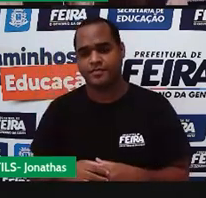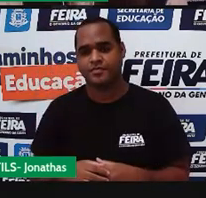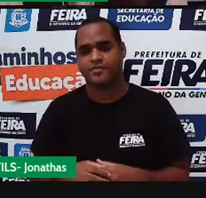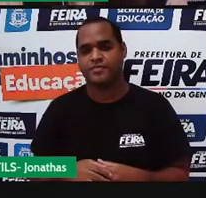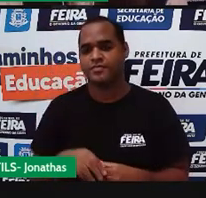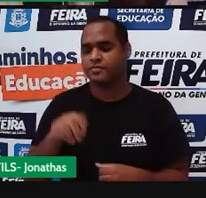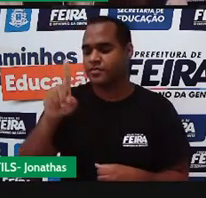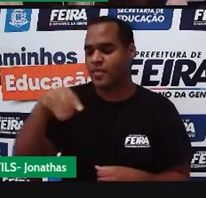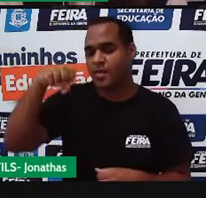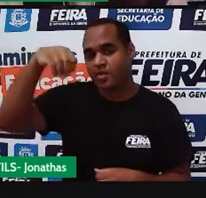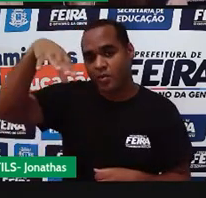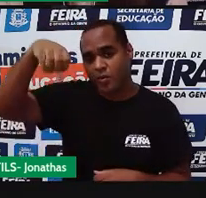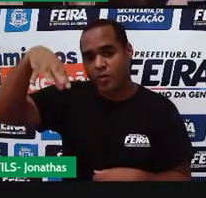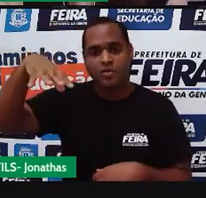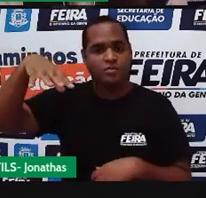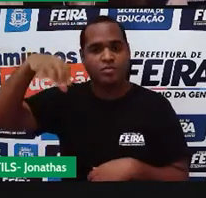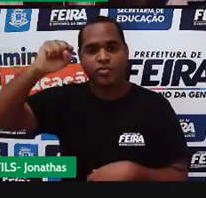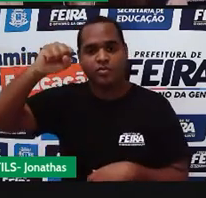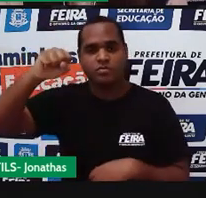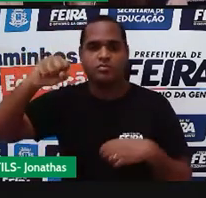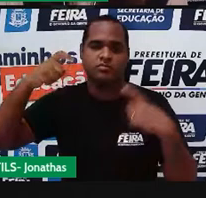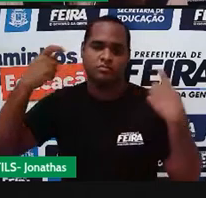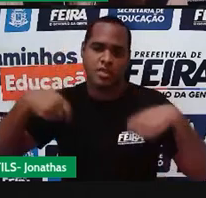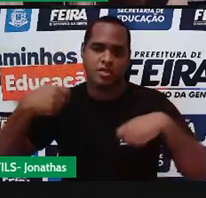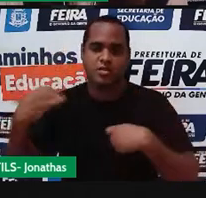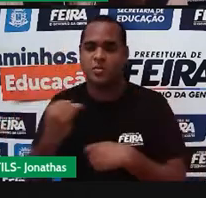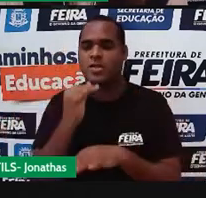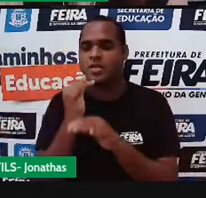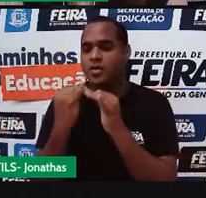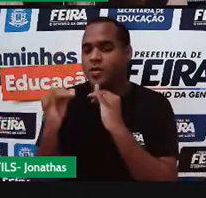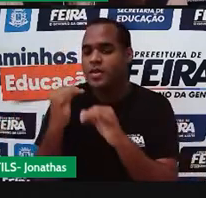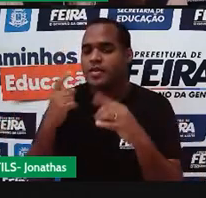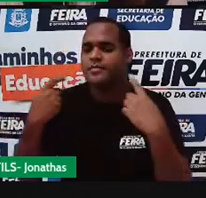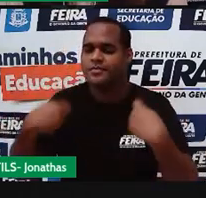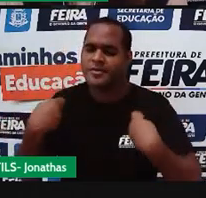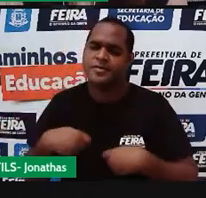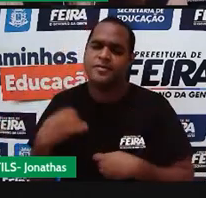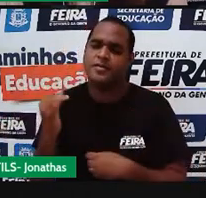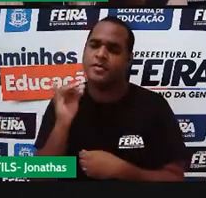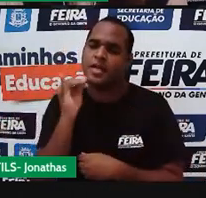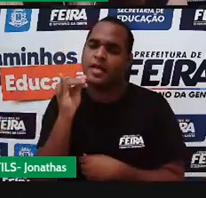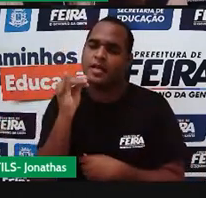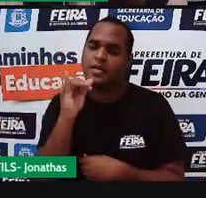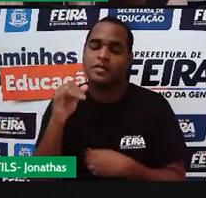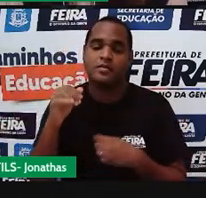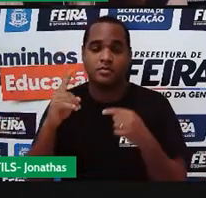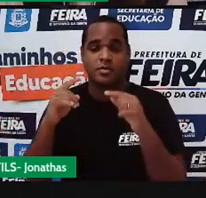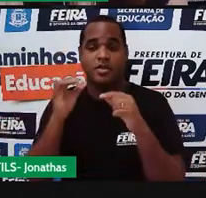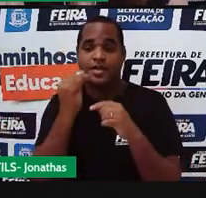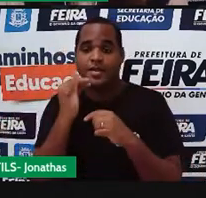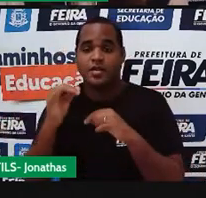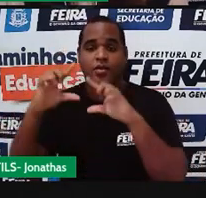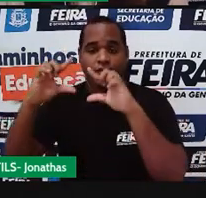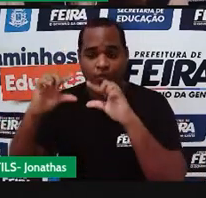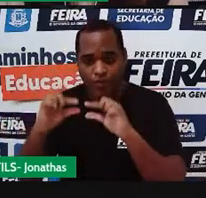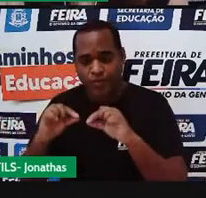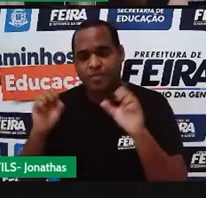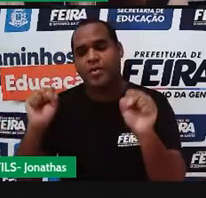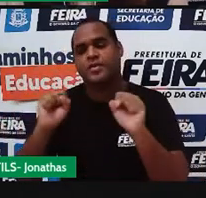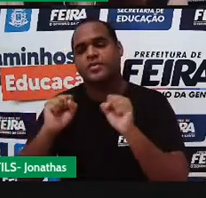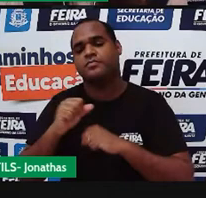apaga a luz quando não precisar dela se economizarmos eletricidade também reduzimos o gasto de energia para